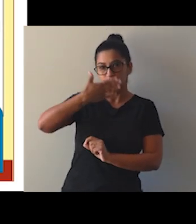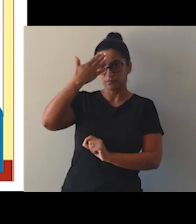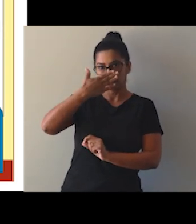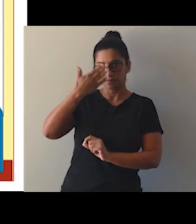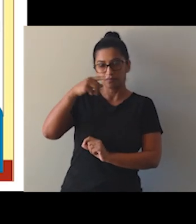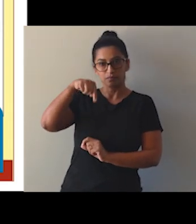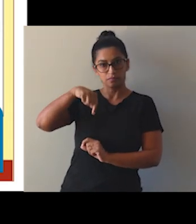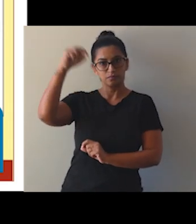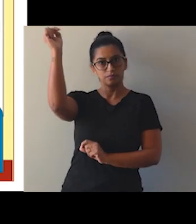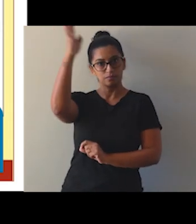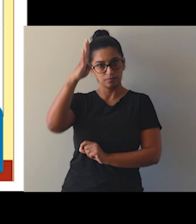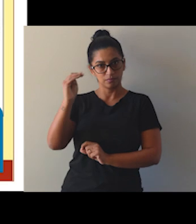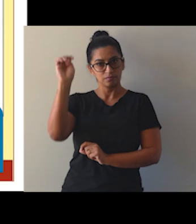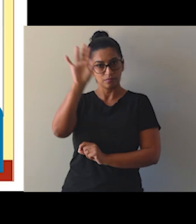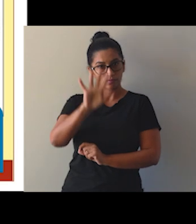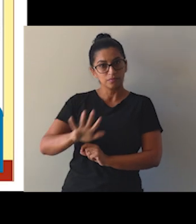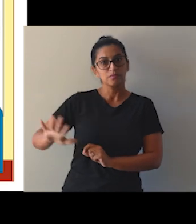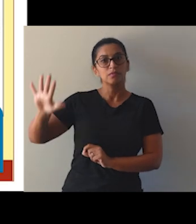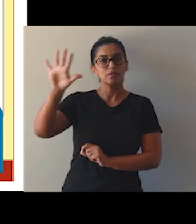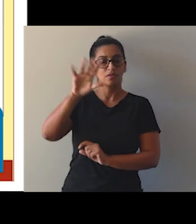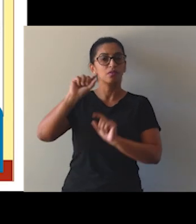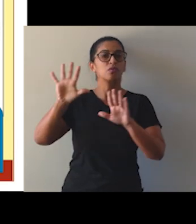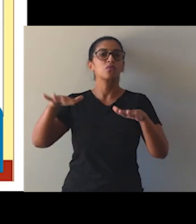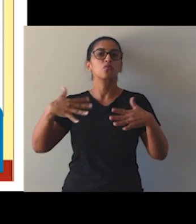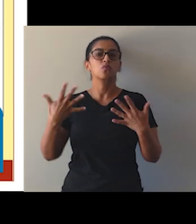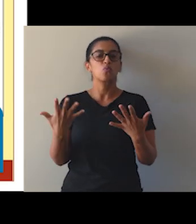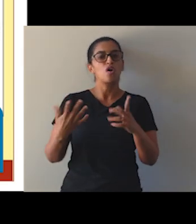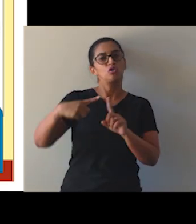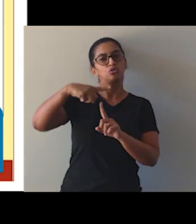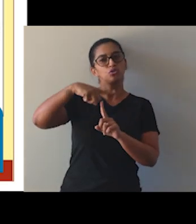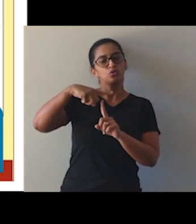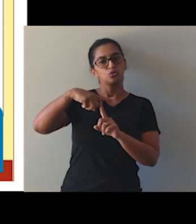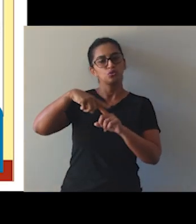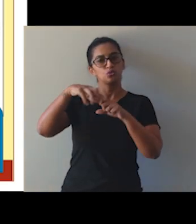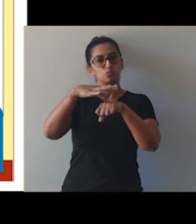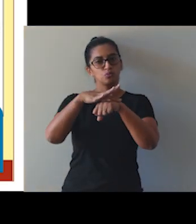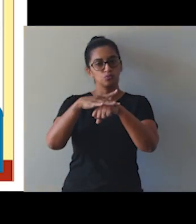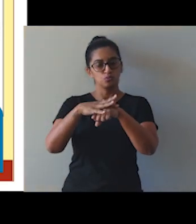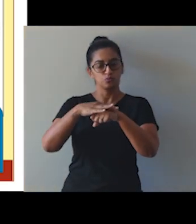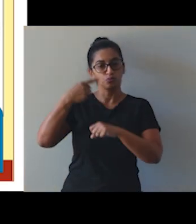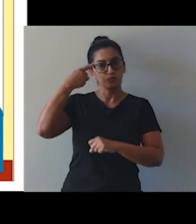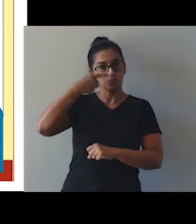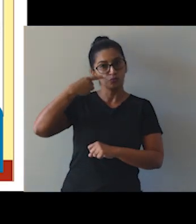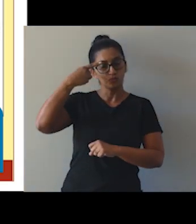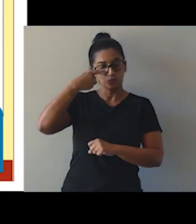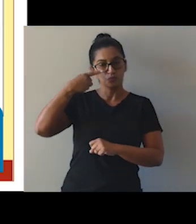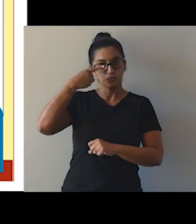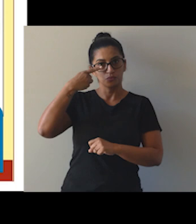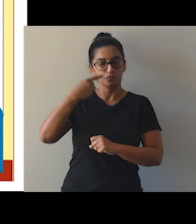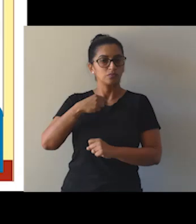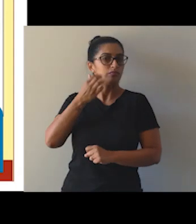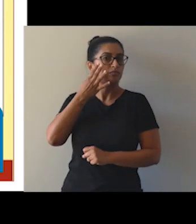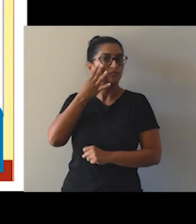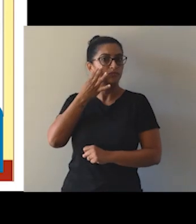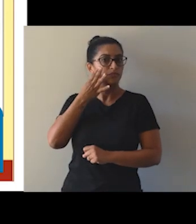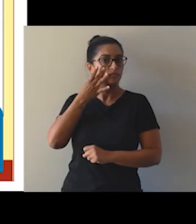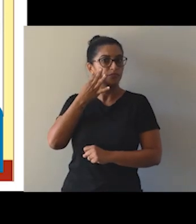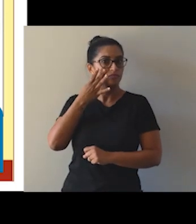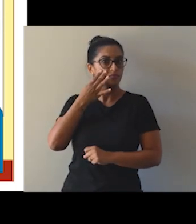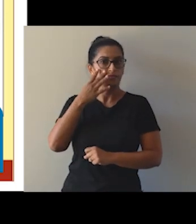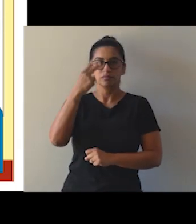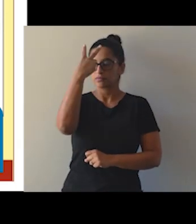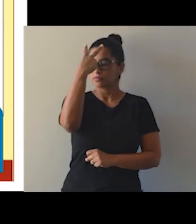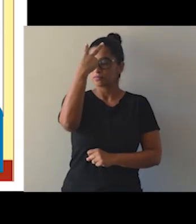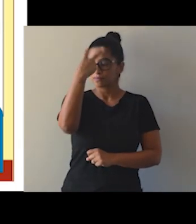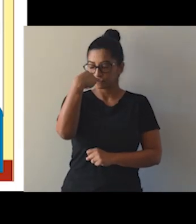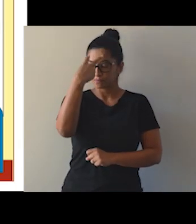visão e cegueira no Brasil é a catarata, glaucoma, a diabetes infantil, a cegueira infantil